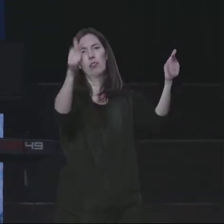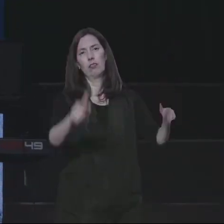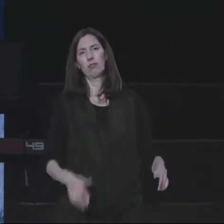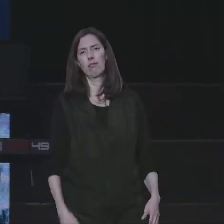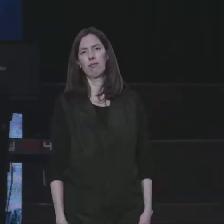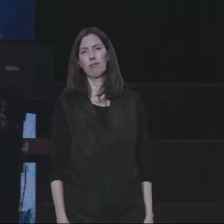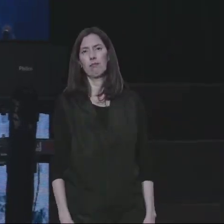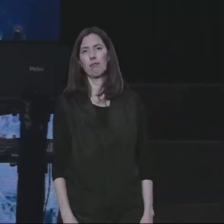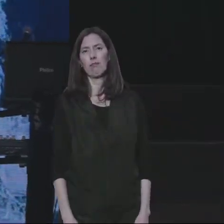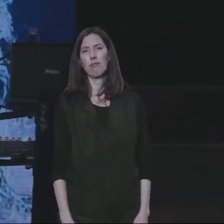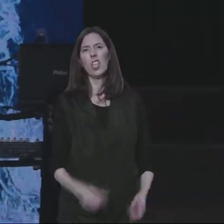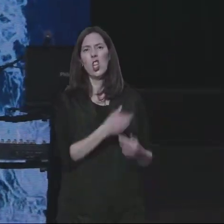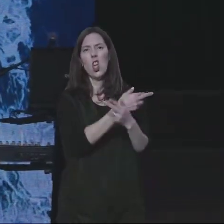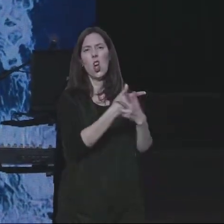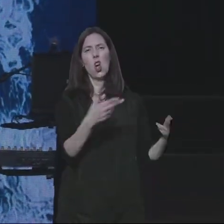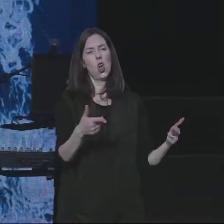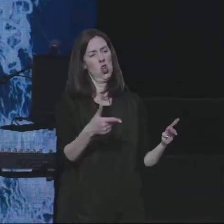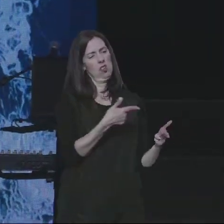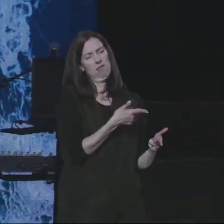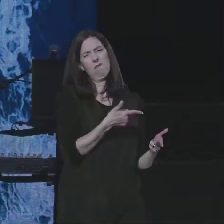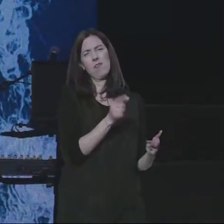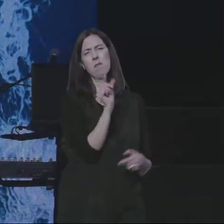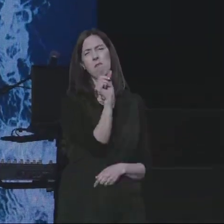Eles sabiam que é só isso aqui.